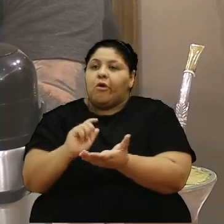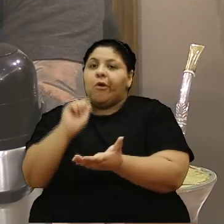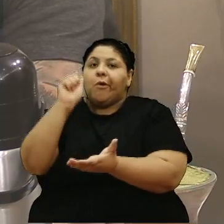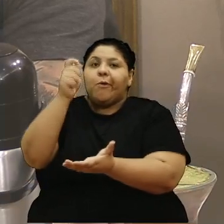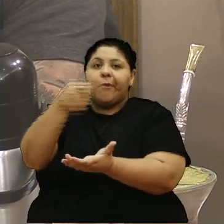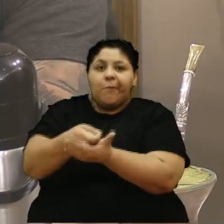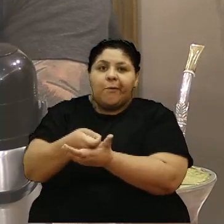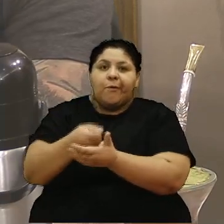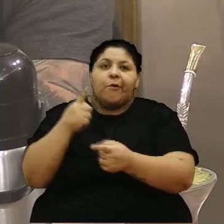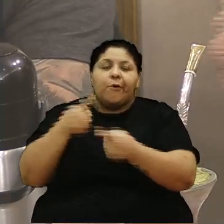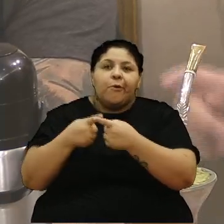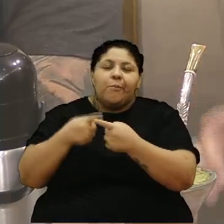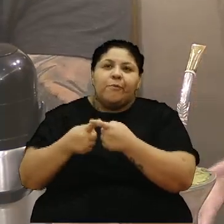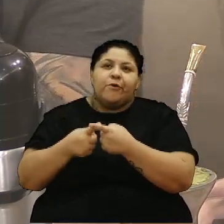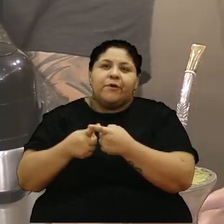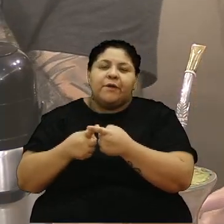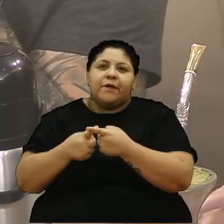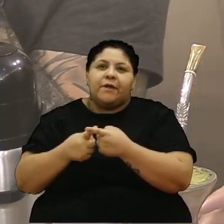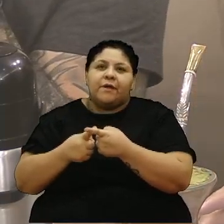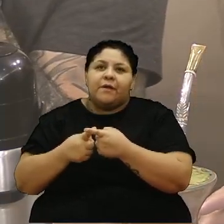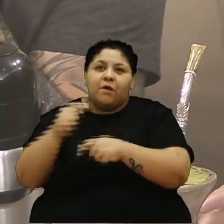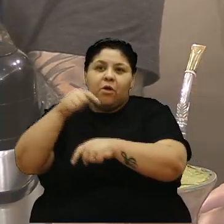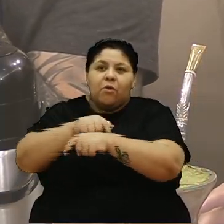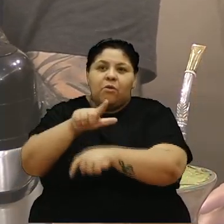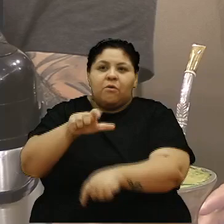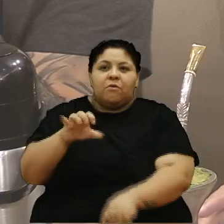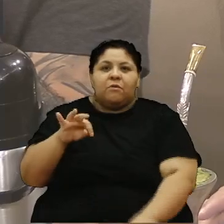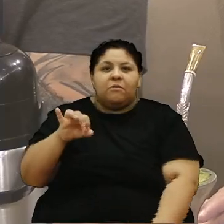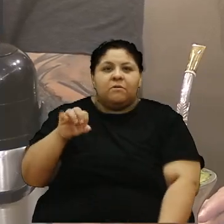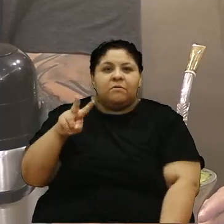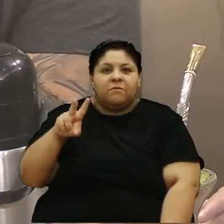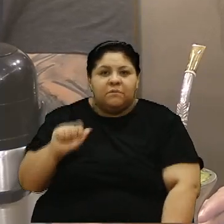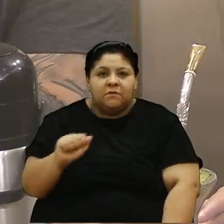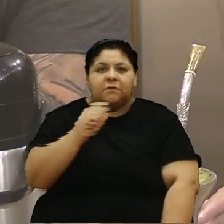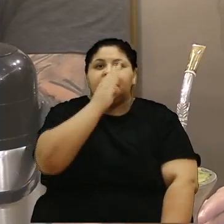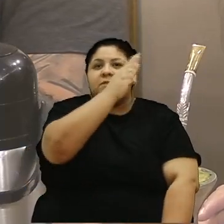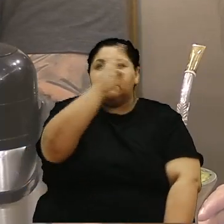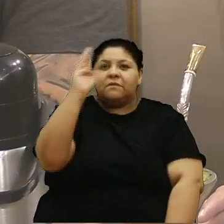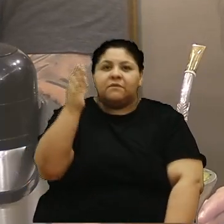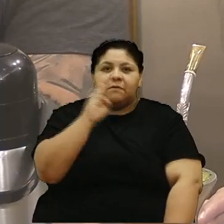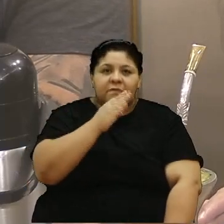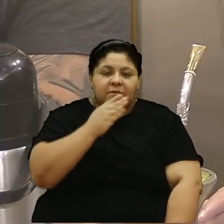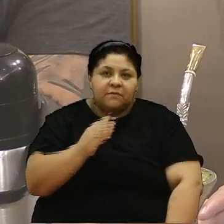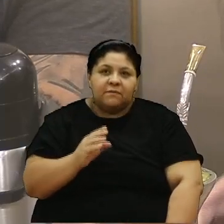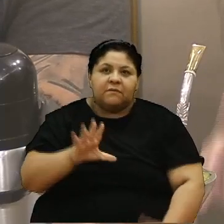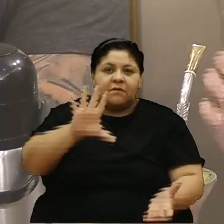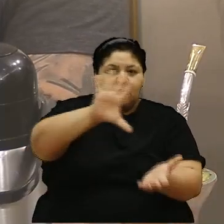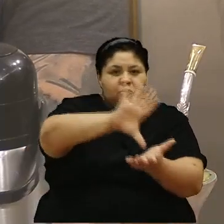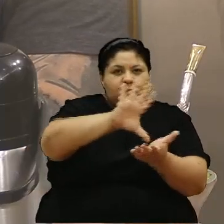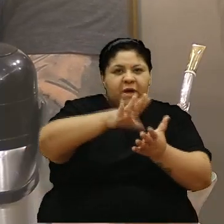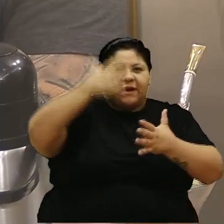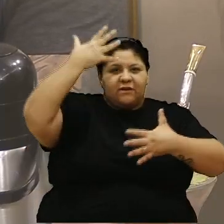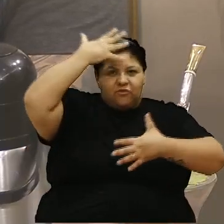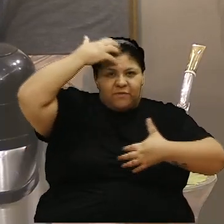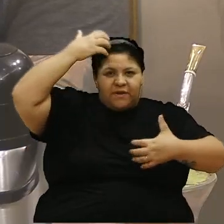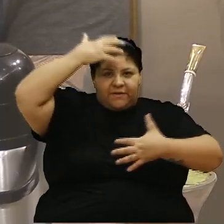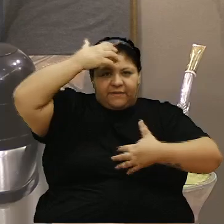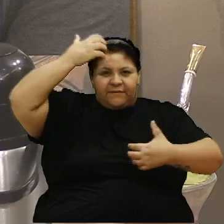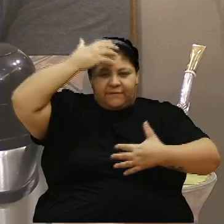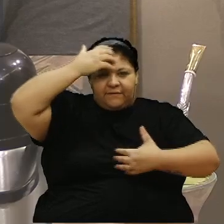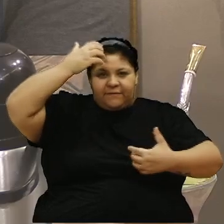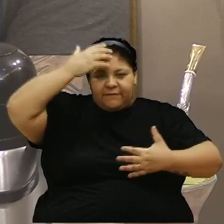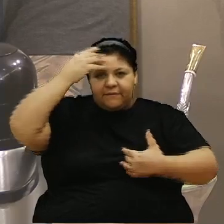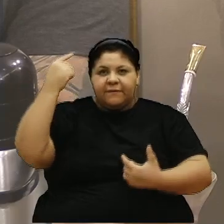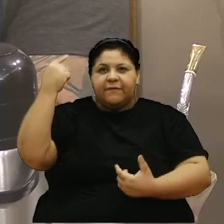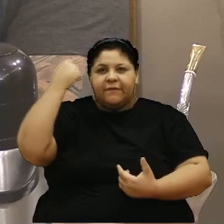causa de horas letivas. E mais uma questão também sobre a biblioteca. Ela vai para o Parque dos Macaquinhos, né? Que foi levantado ontem também, a